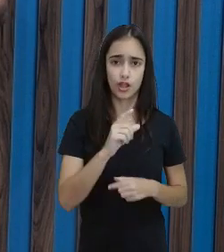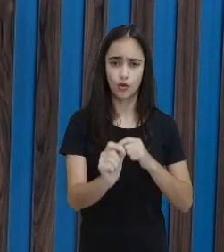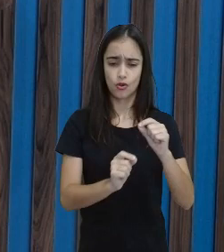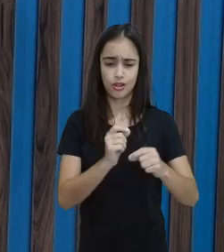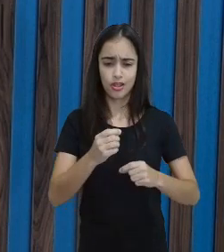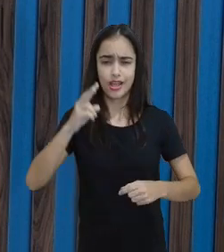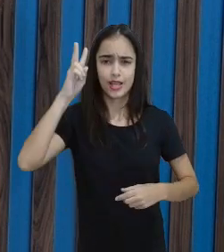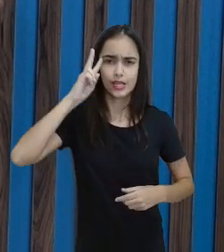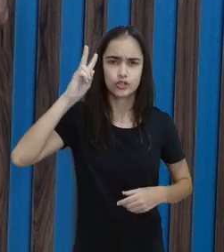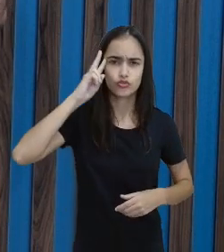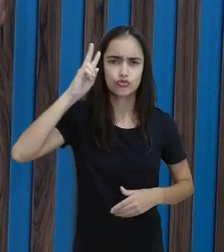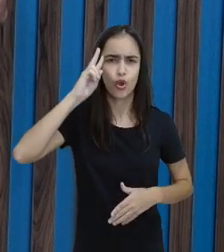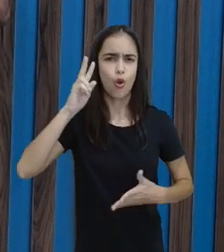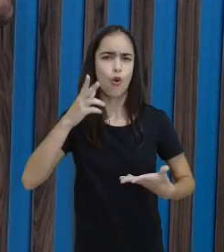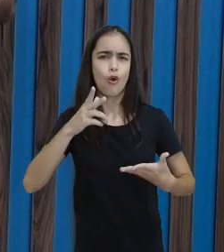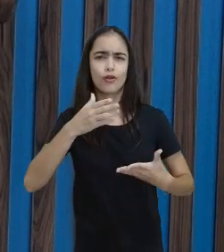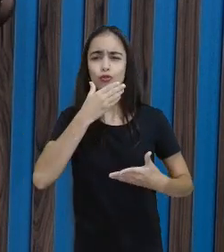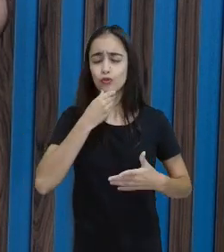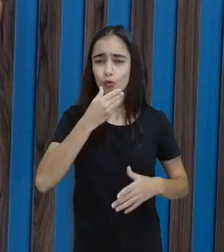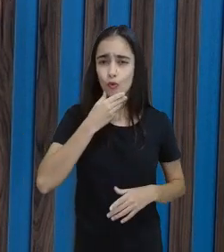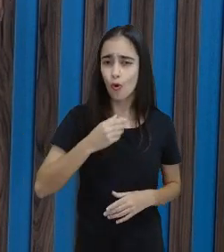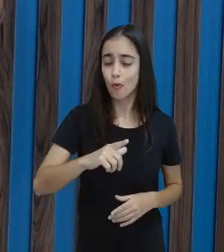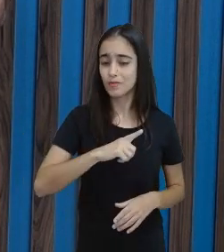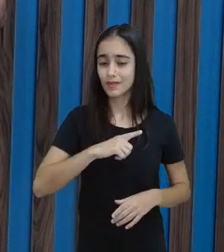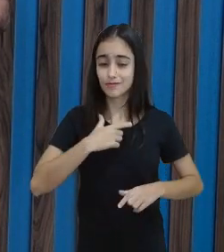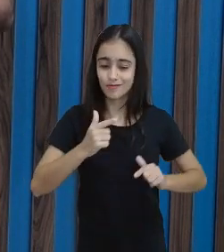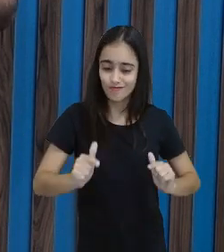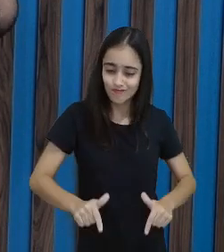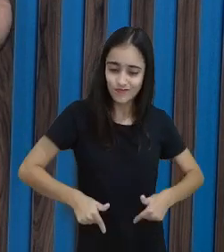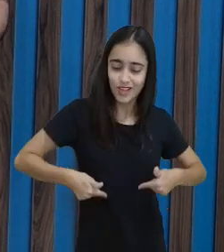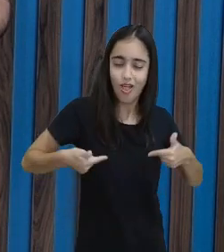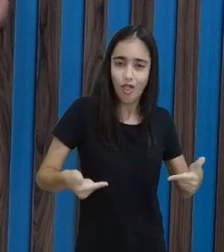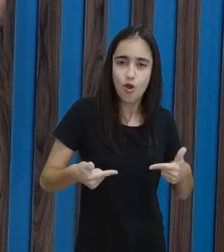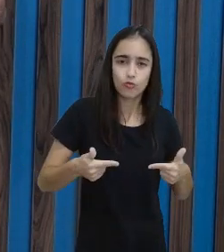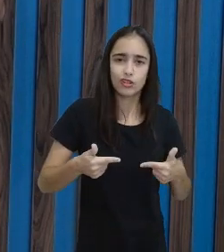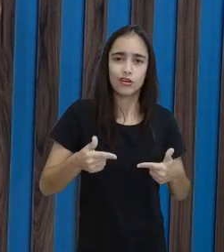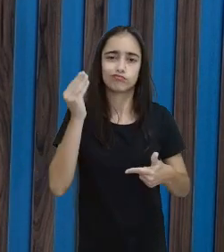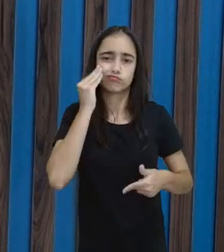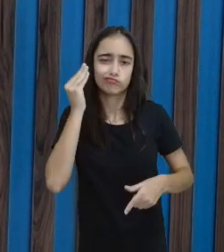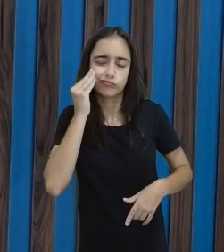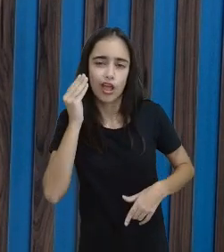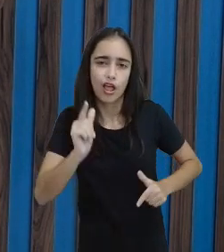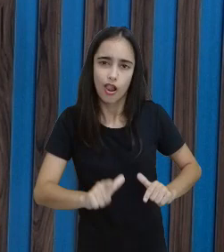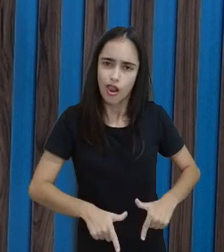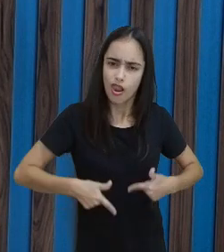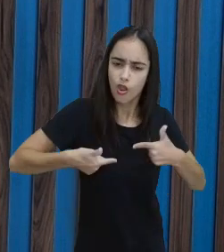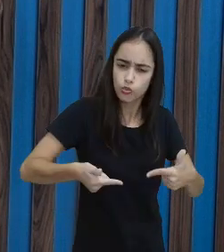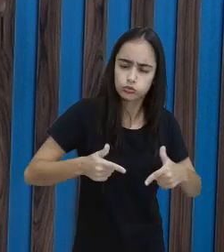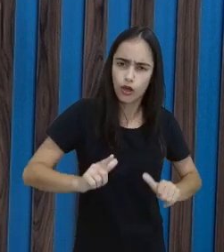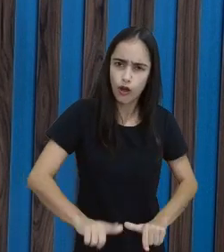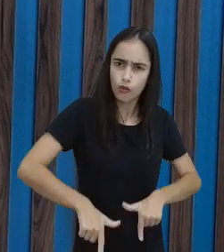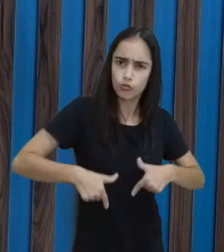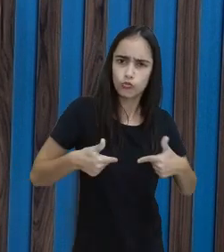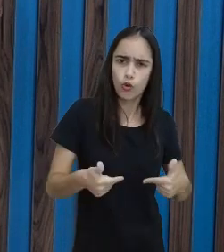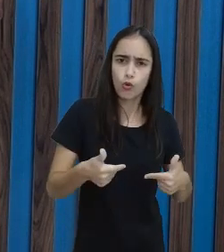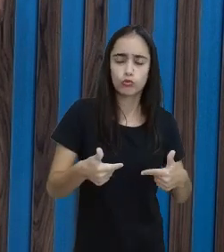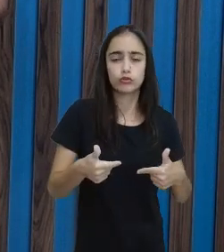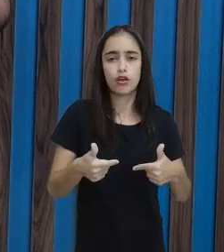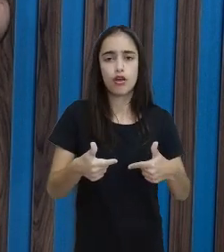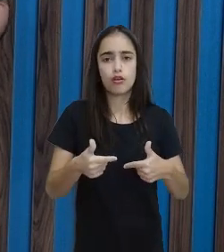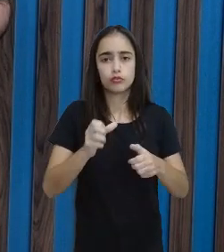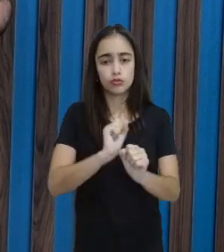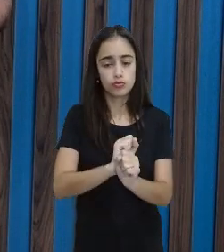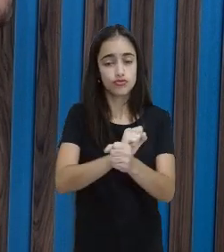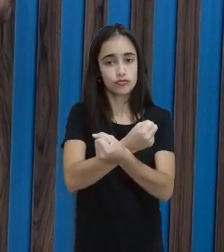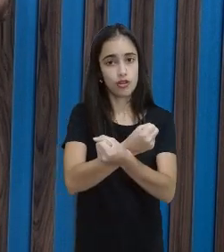a escravização, né, dos negros africanos que estavam aqui no Brasil, mas com a expedição de Domingos